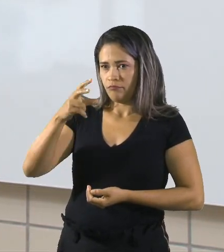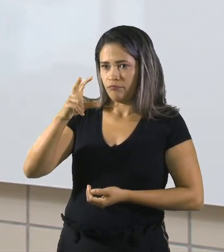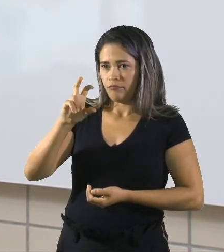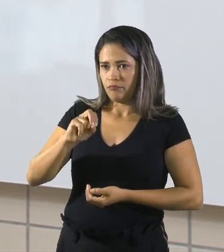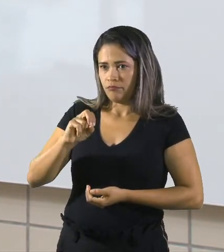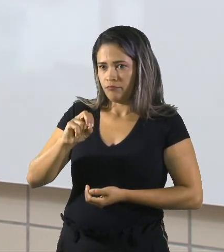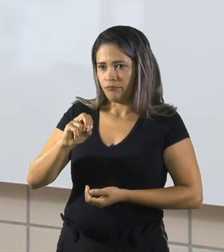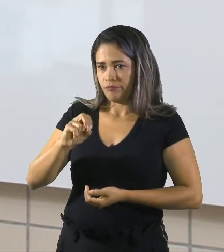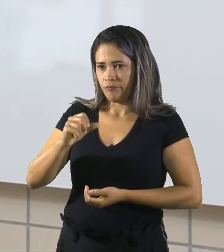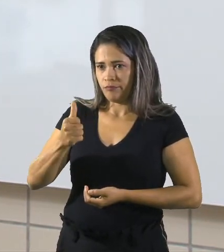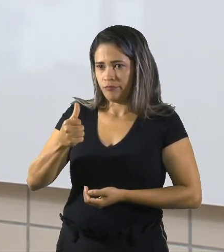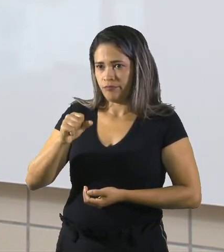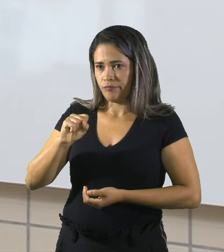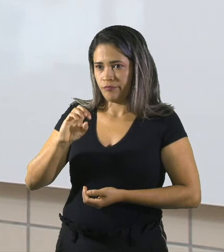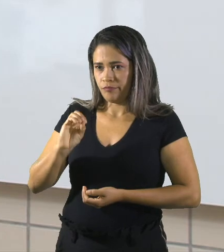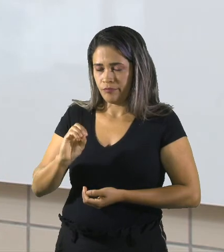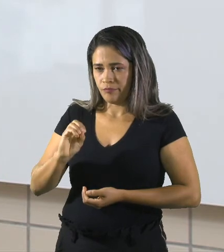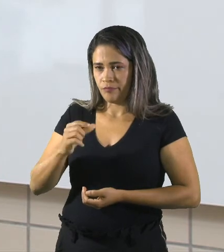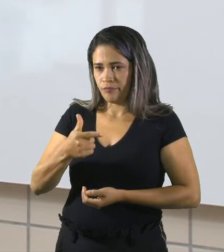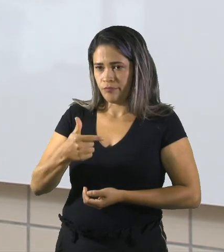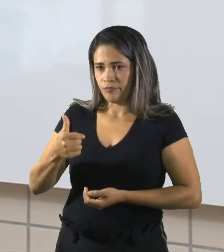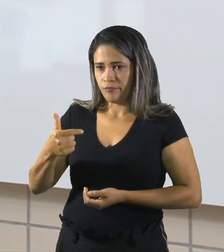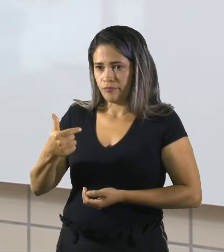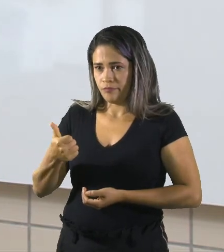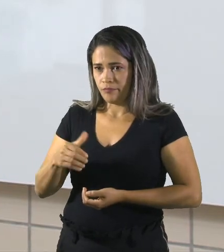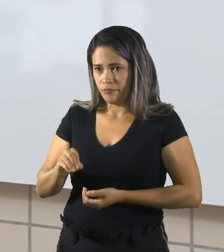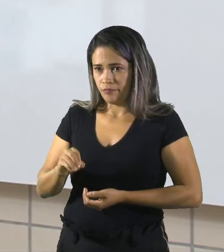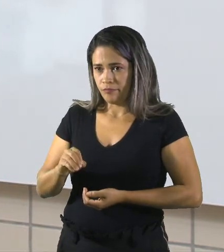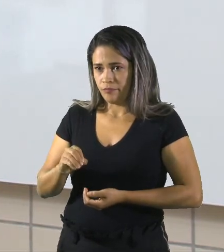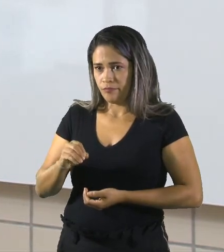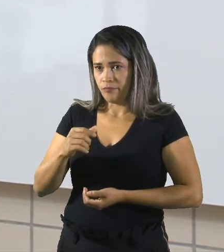150, 180, 210,